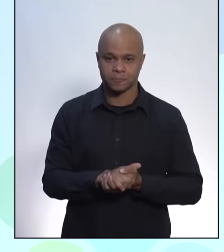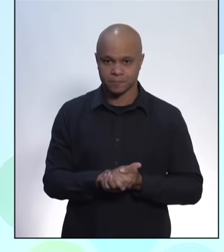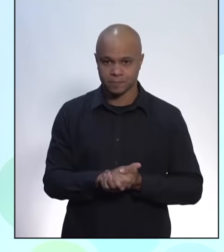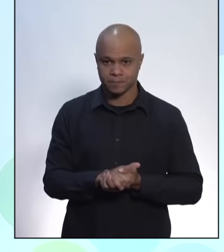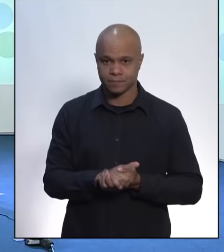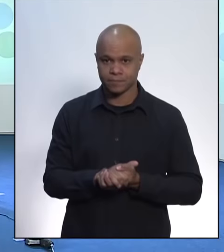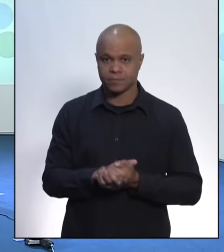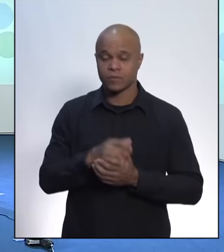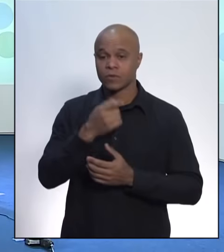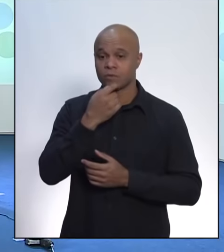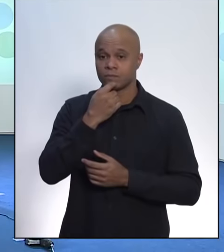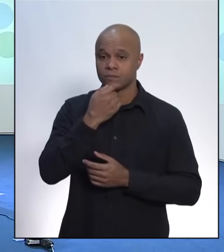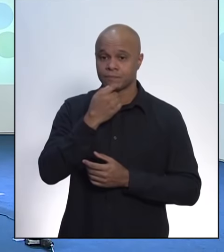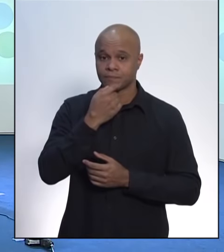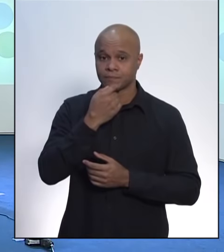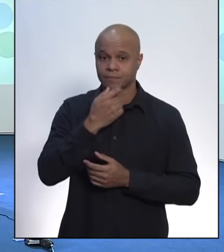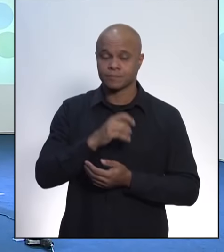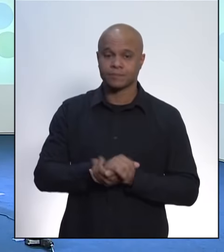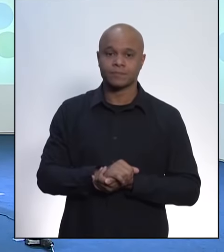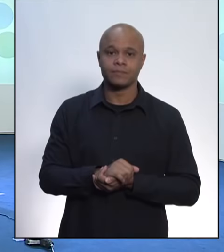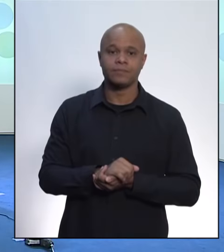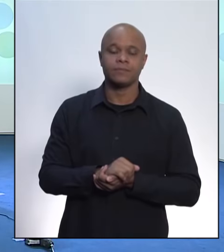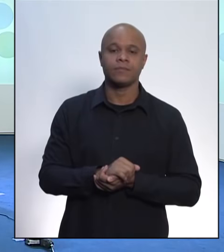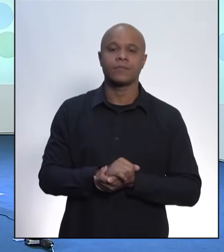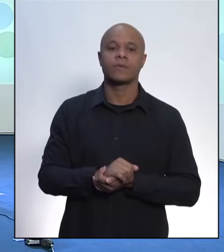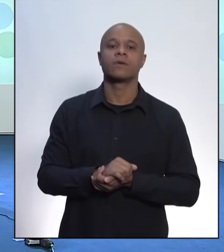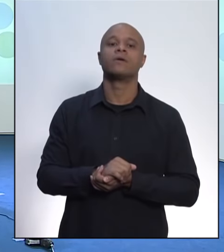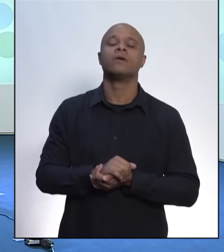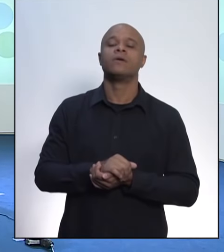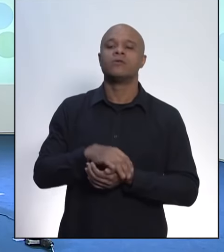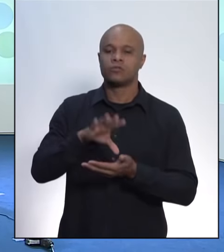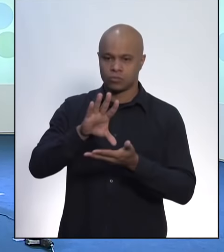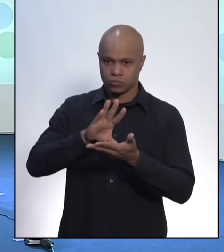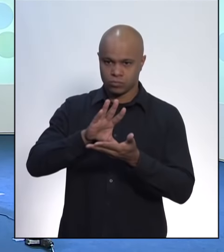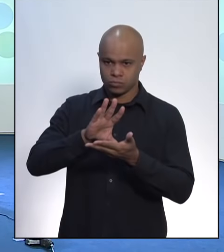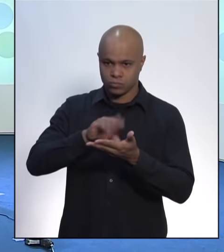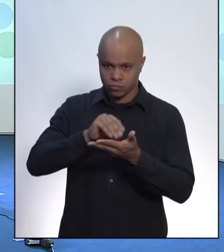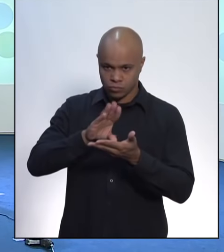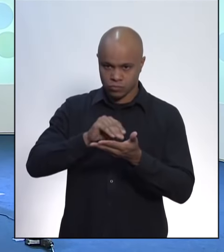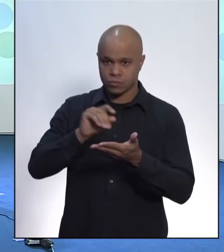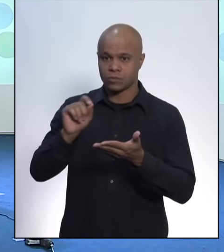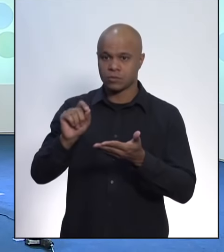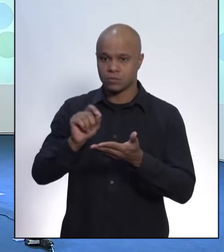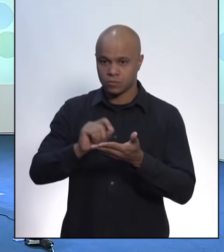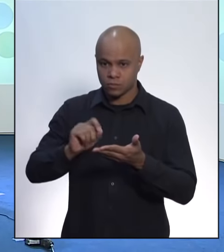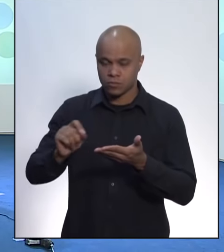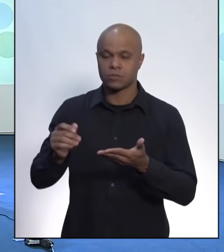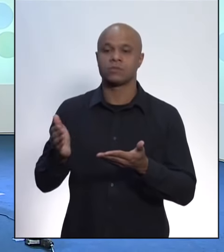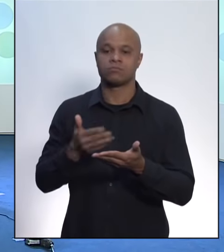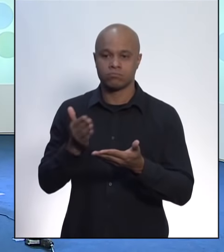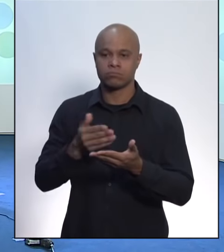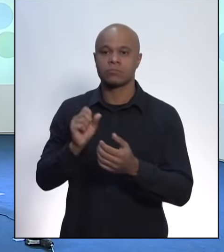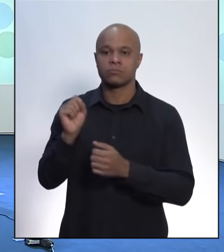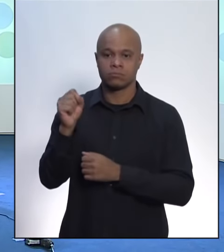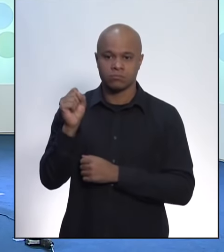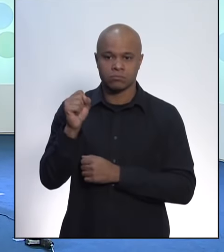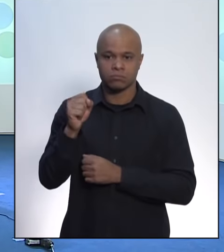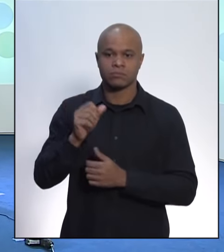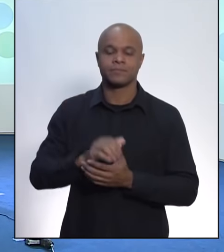de língua inglesa é para vocês copiarem no caderno o que vocês vão copiar no caderno